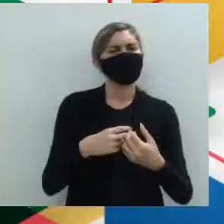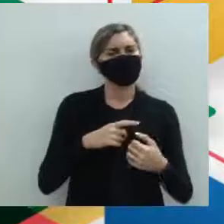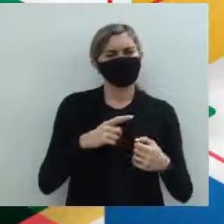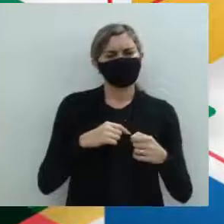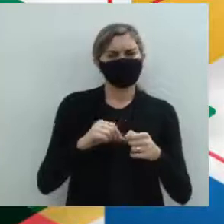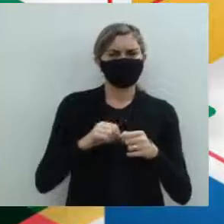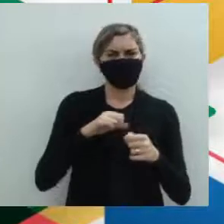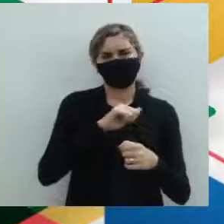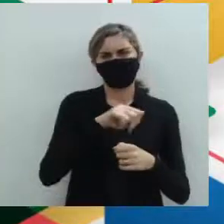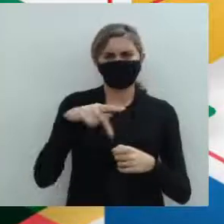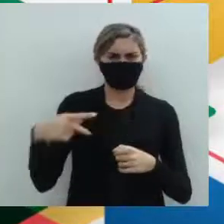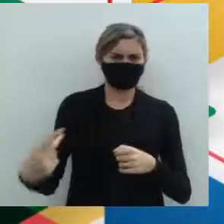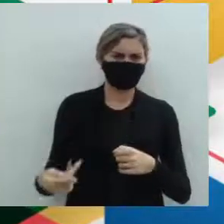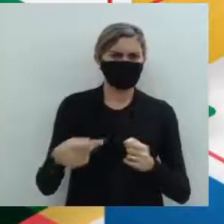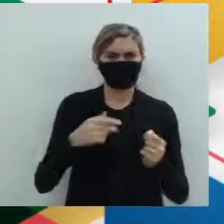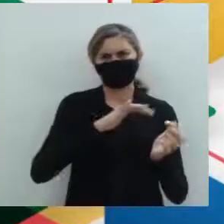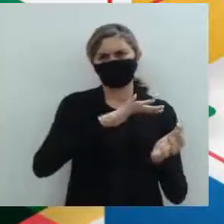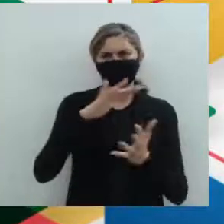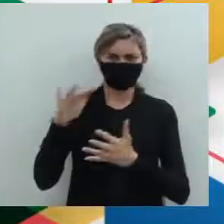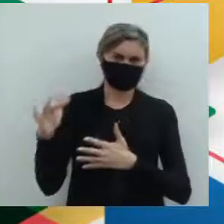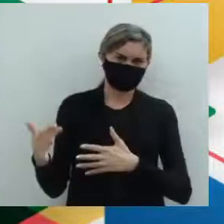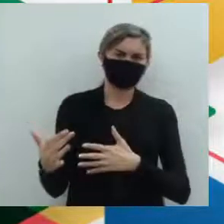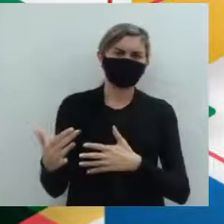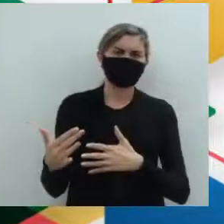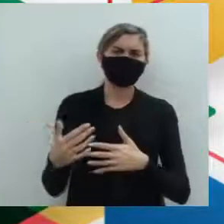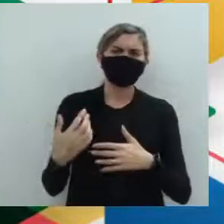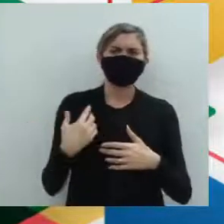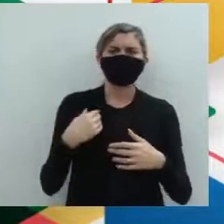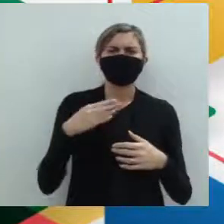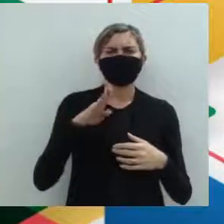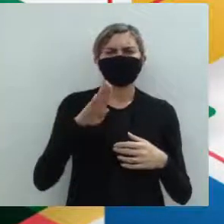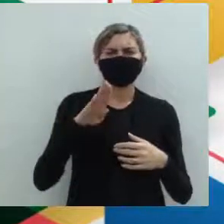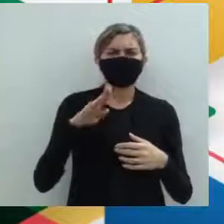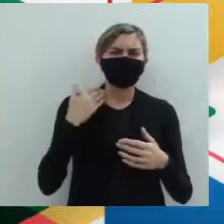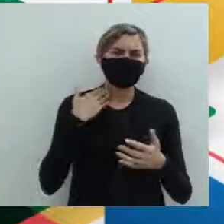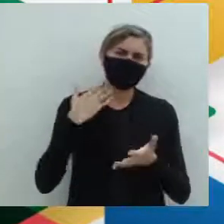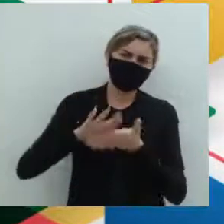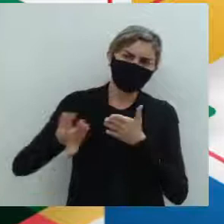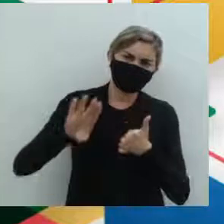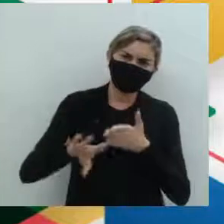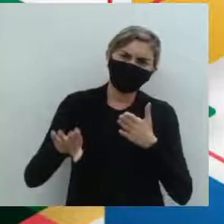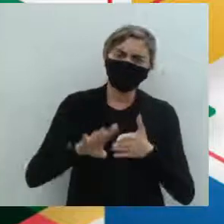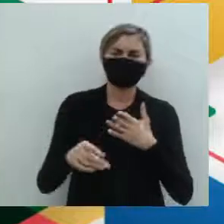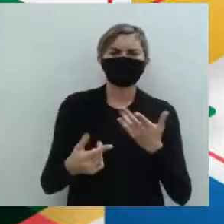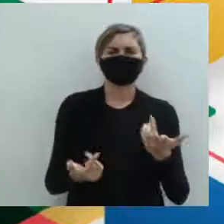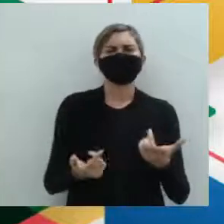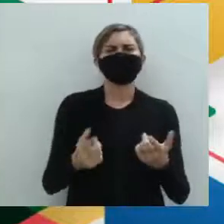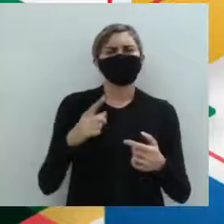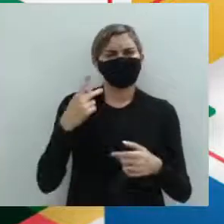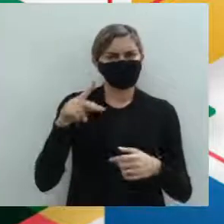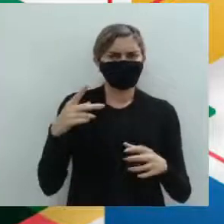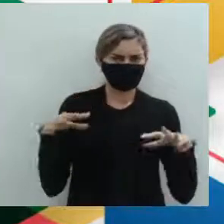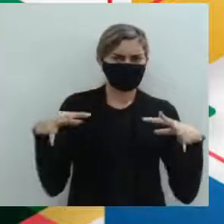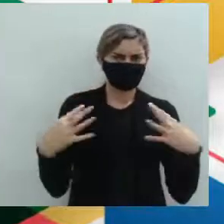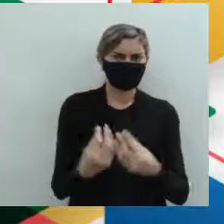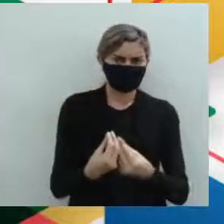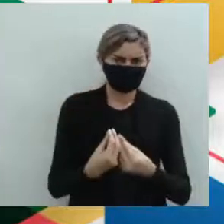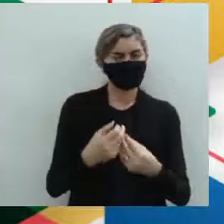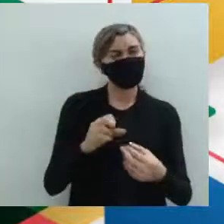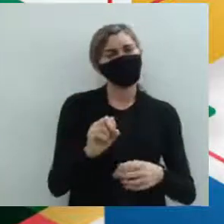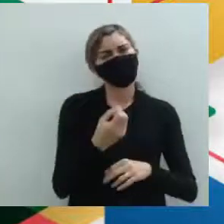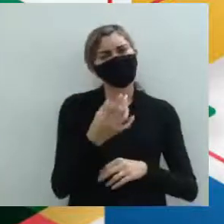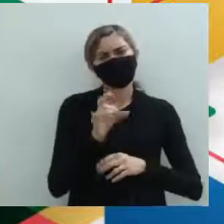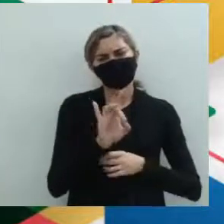operadoras de aplicativos e entregadores, para banqueiros e para bancários, ela é para todo mundo ou ela